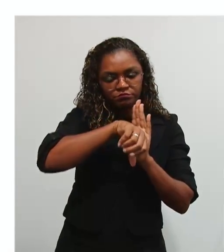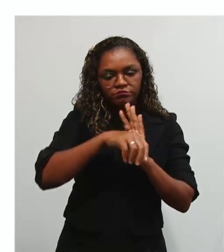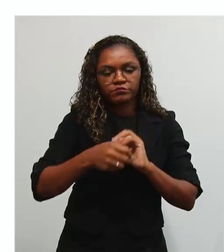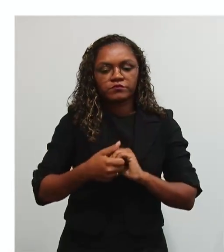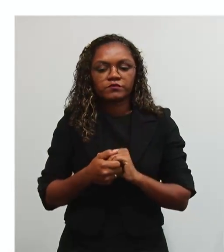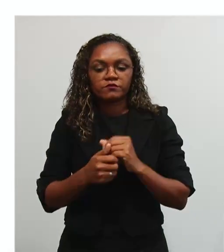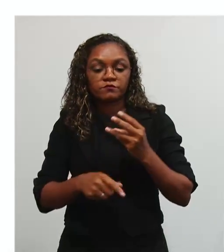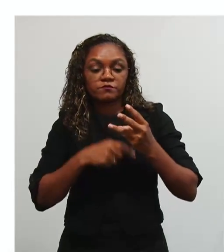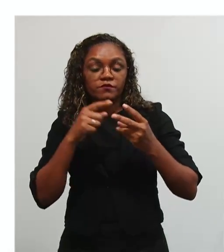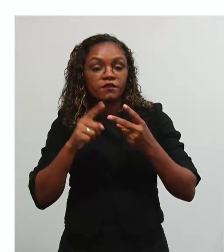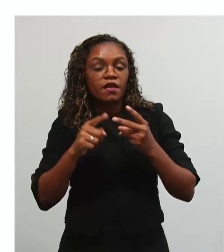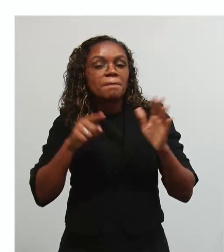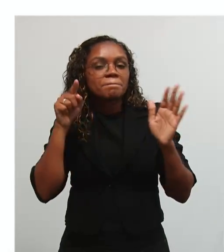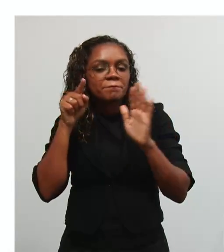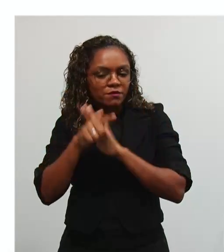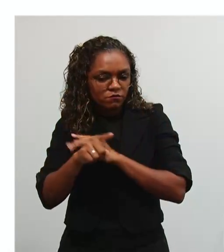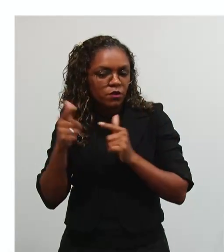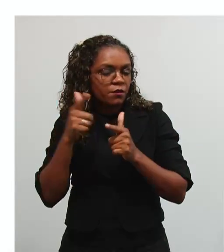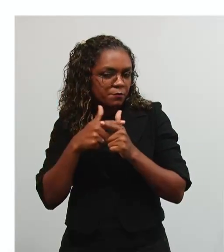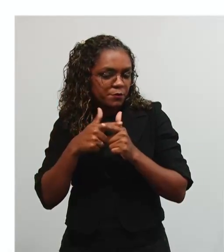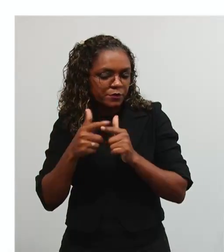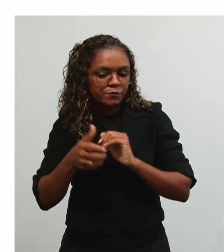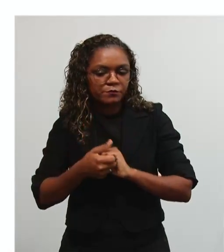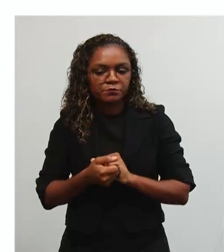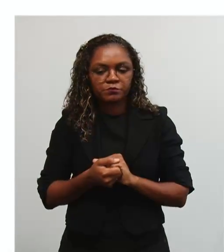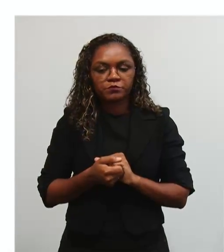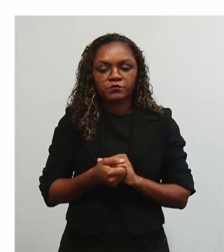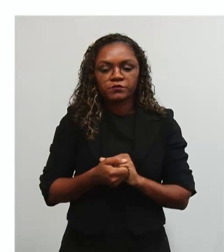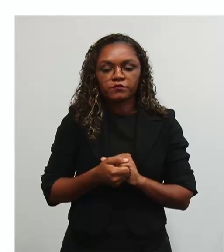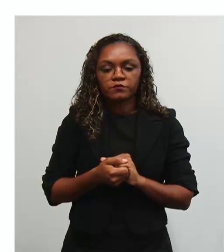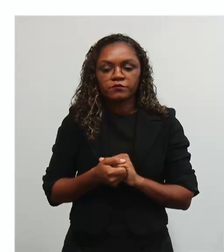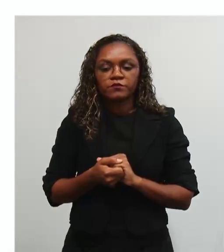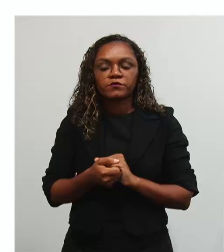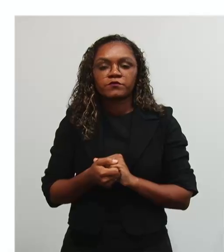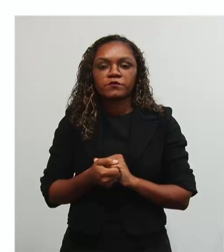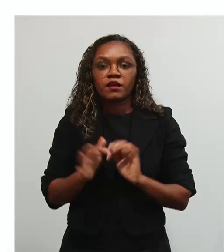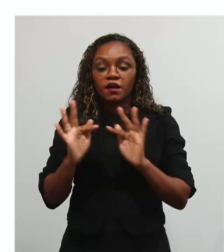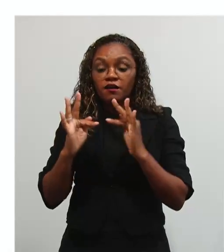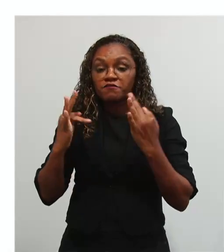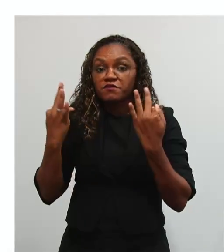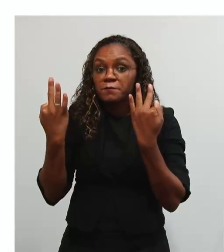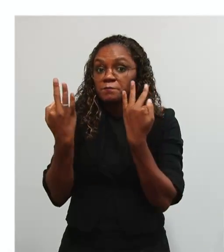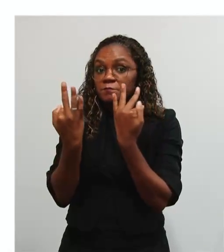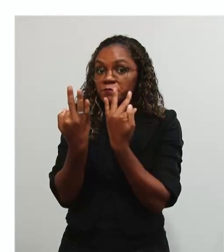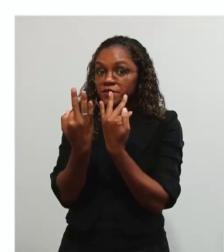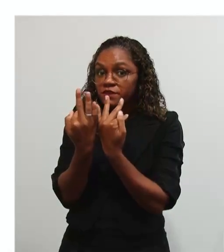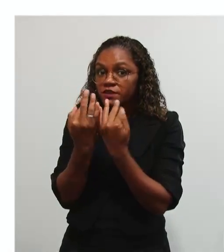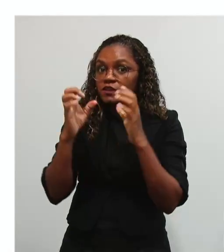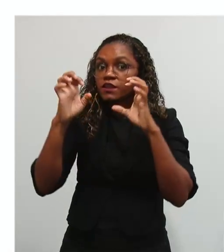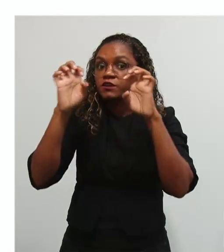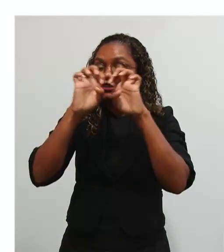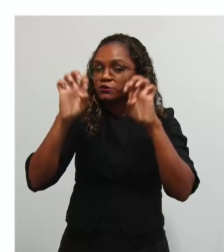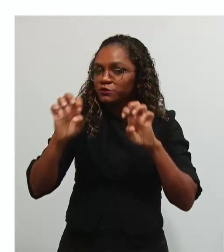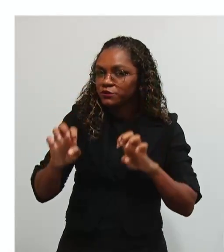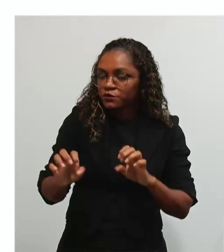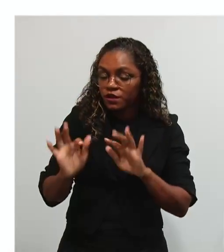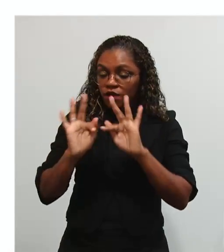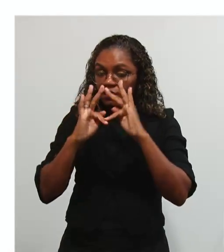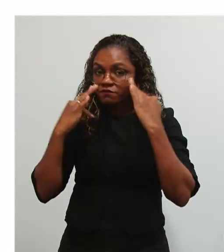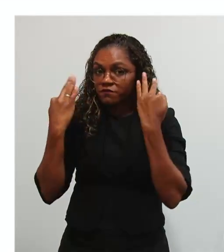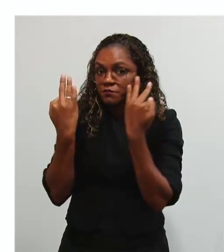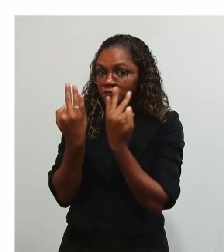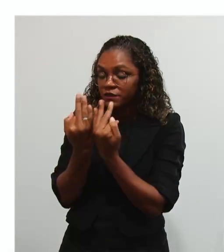ou na marginalização do menor? Quer dizer, o grau da organização interna da família carente influi